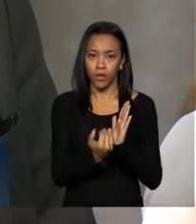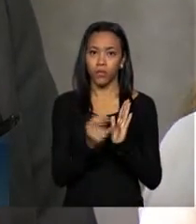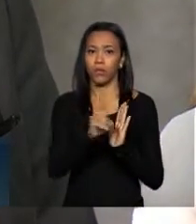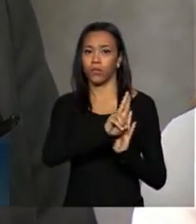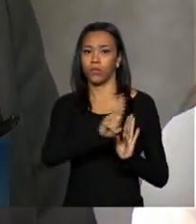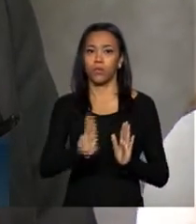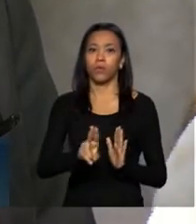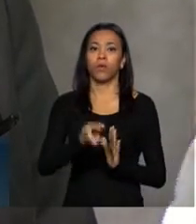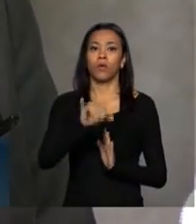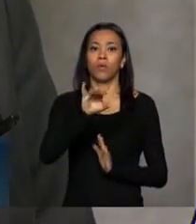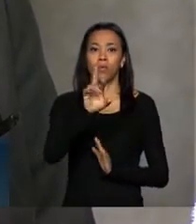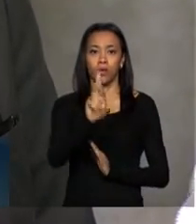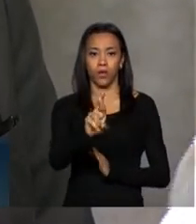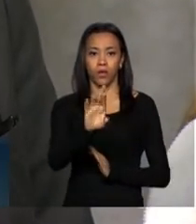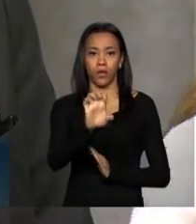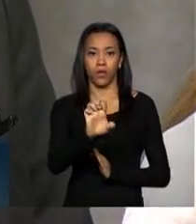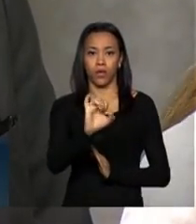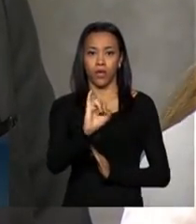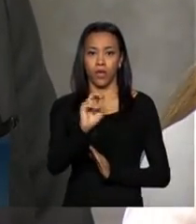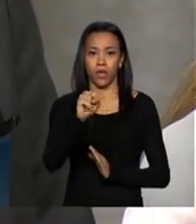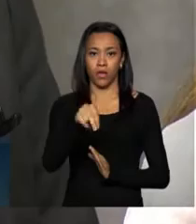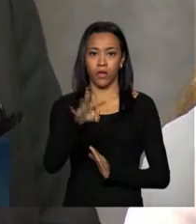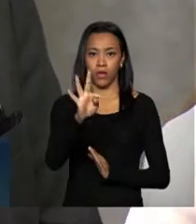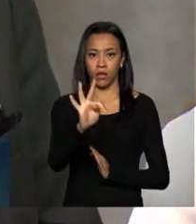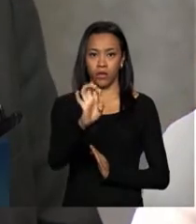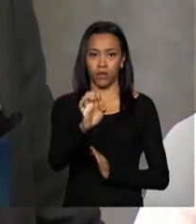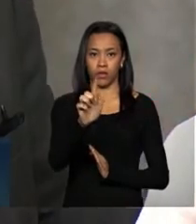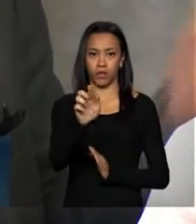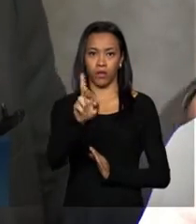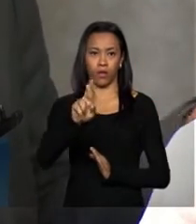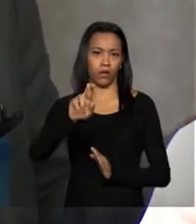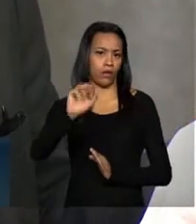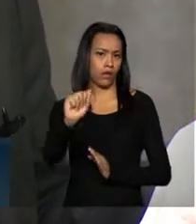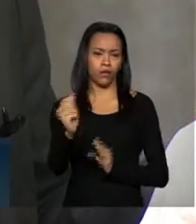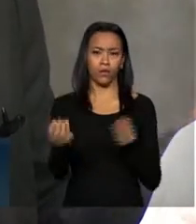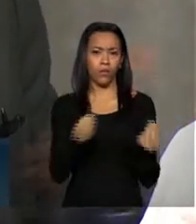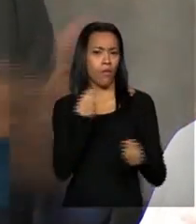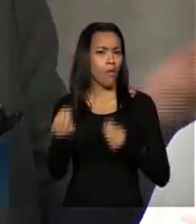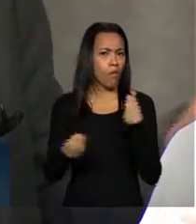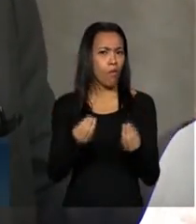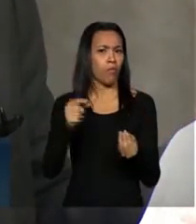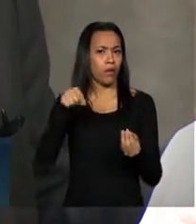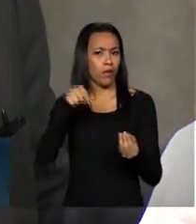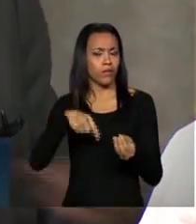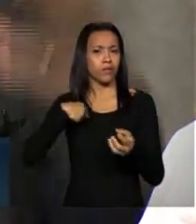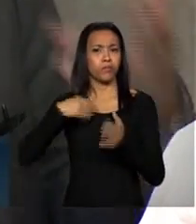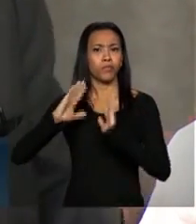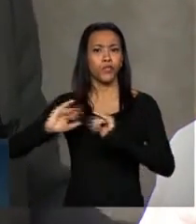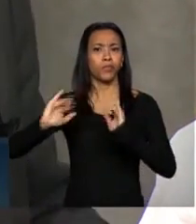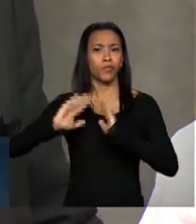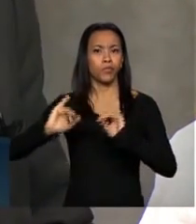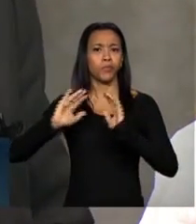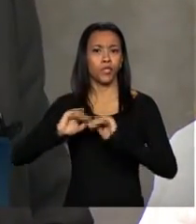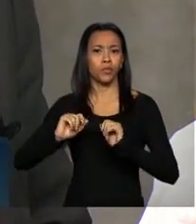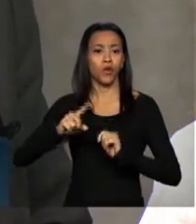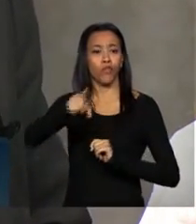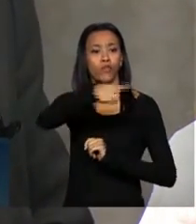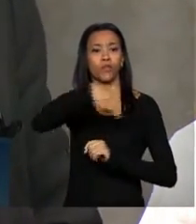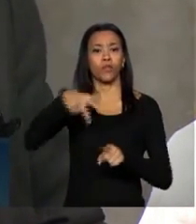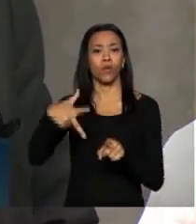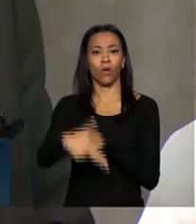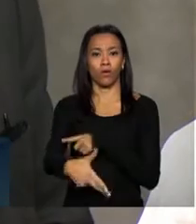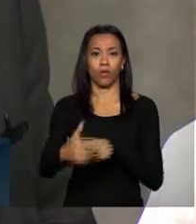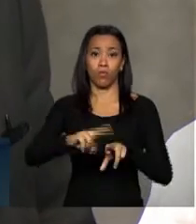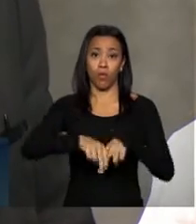manufatureiro brasileiro, aí, né? A alíquota caiu de 3% para 1%. Então, como que pode ser uma prioridade se aquilo que eles mais estavam pedindo vocês cortaram por causa do ajuste